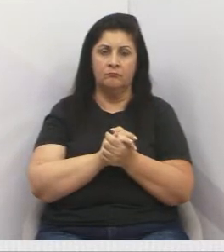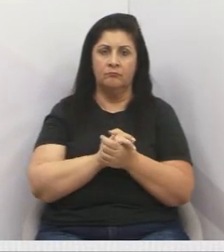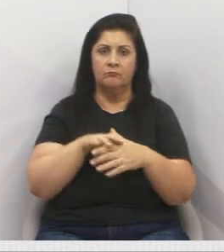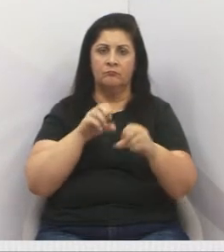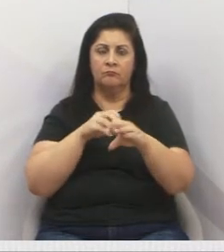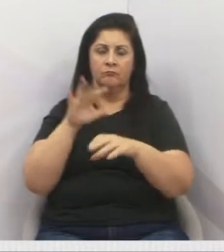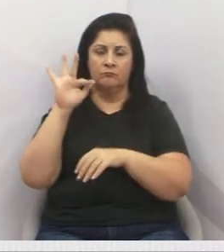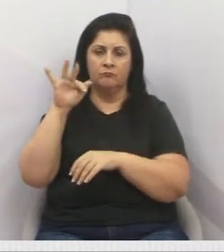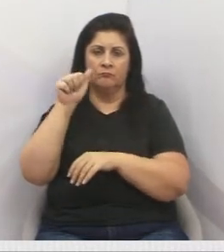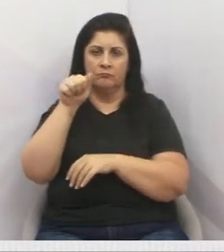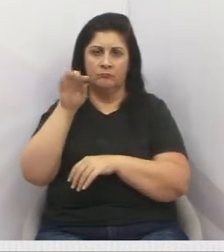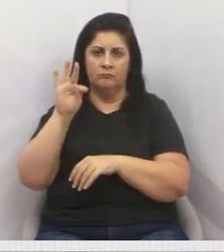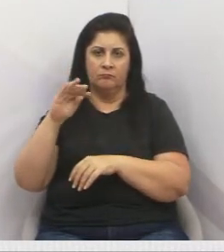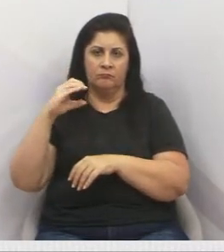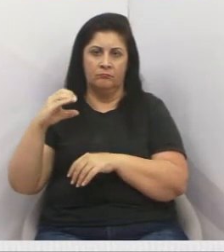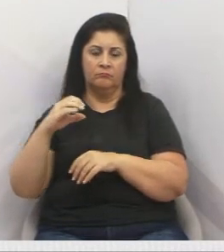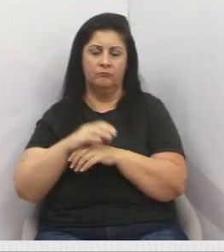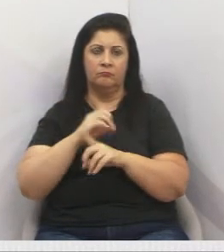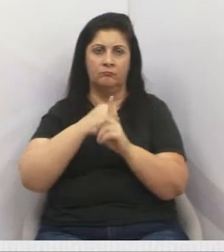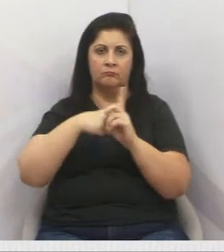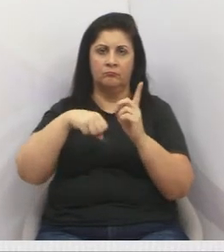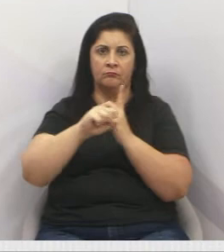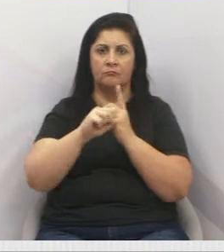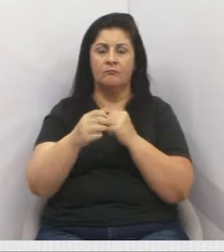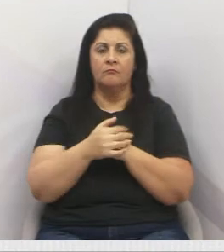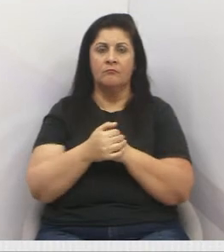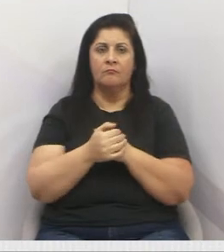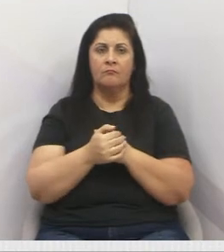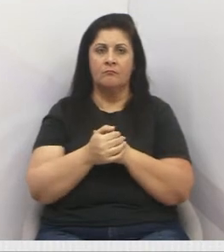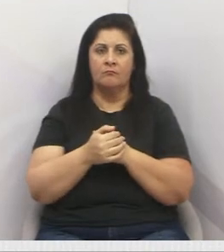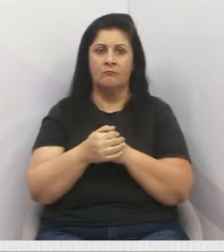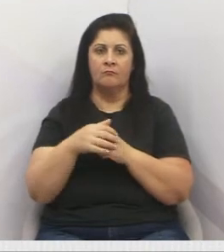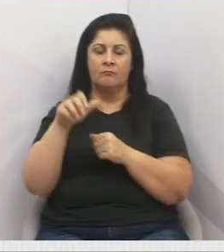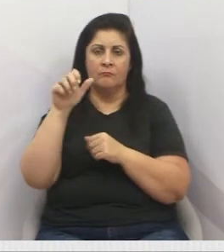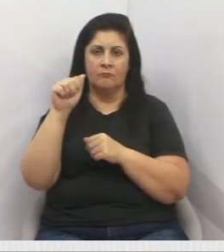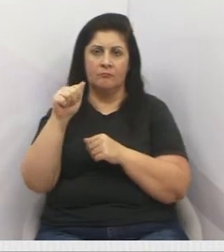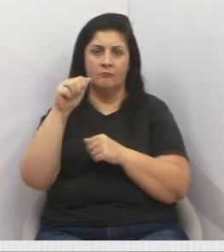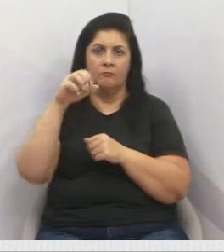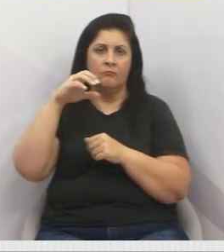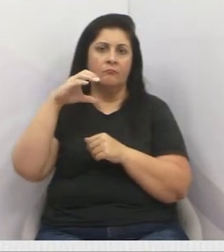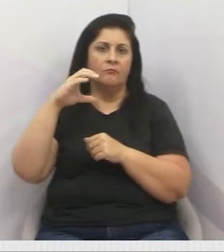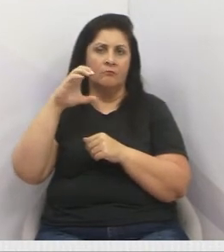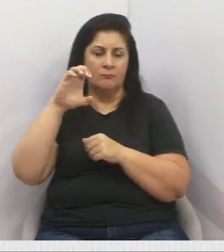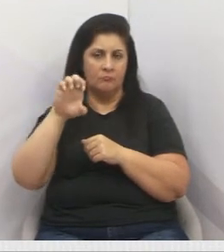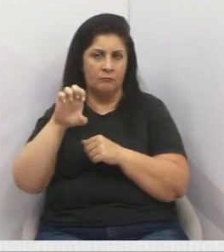de pesquisa, FATEC, organização da sociedade civil, Associação dos Engenheiros e Arquitetos.